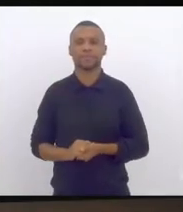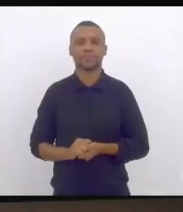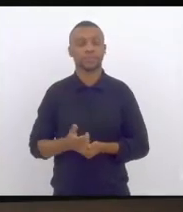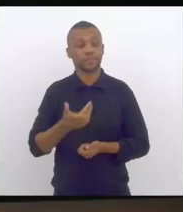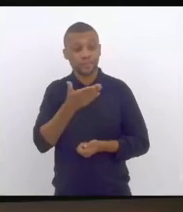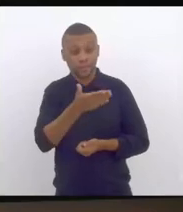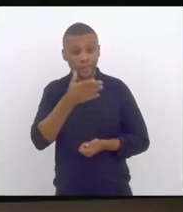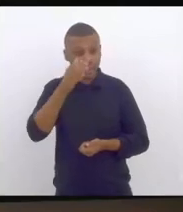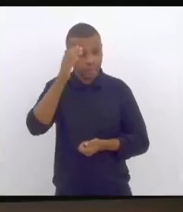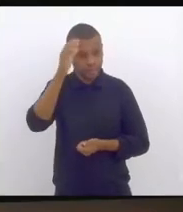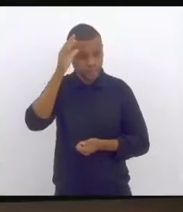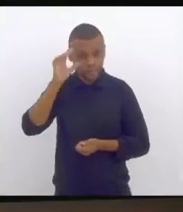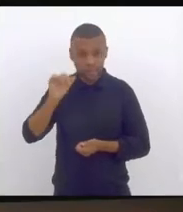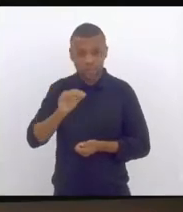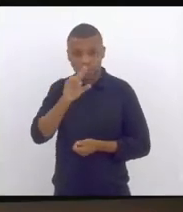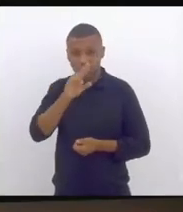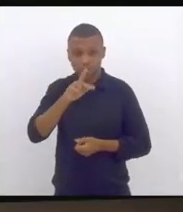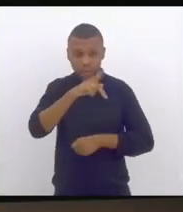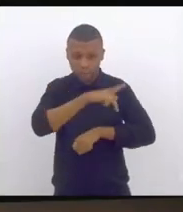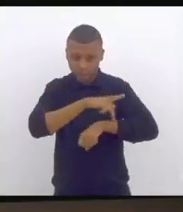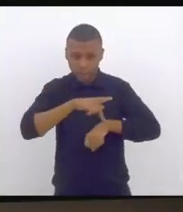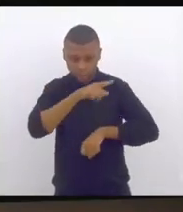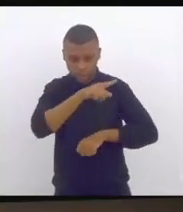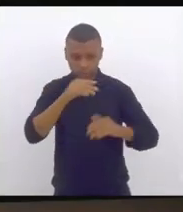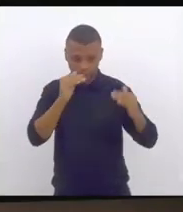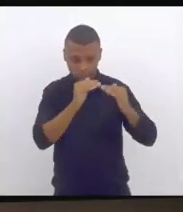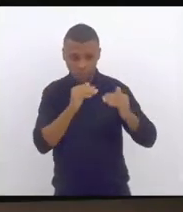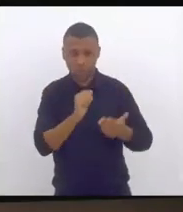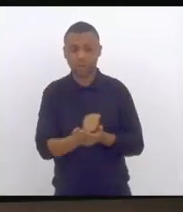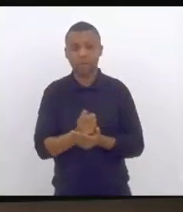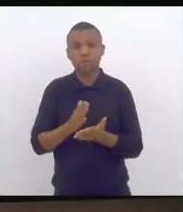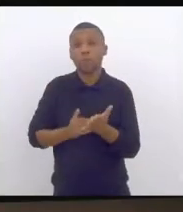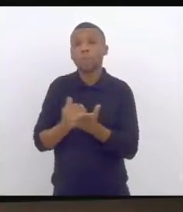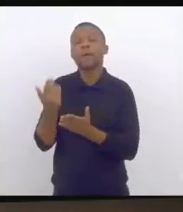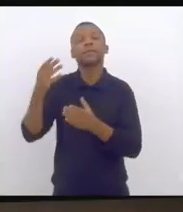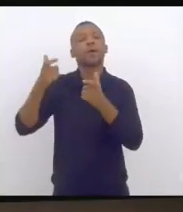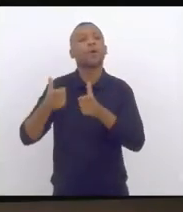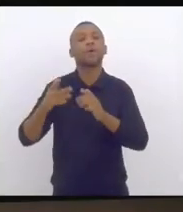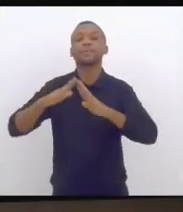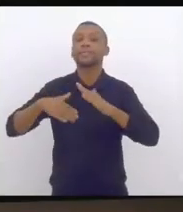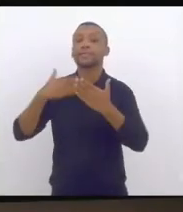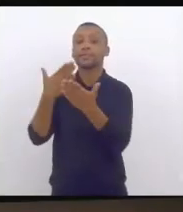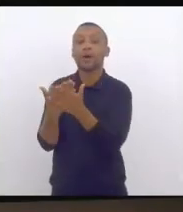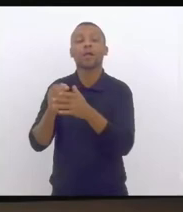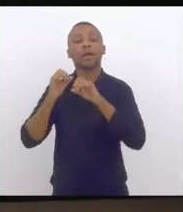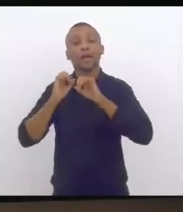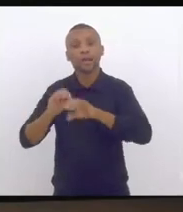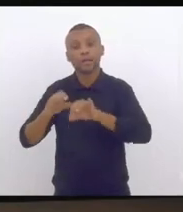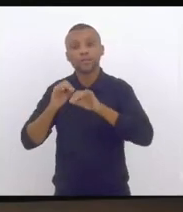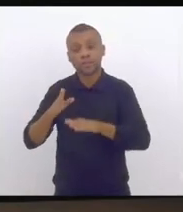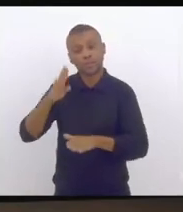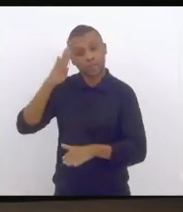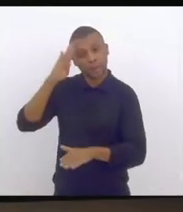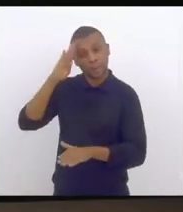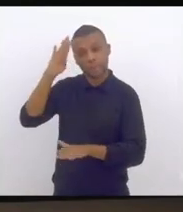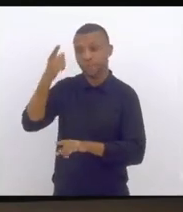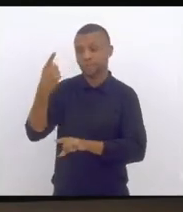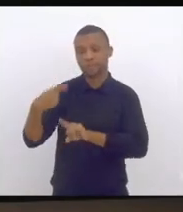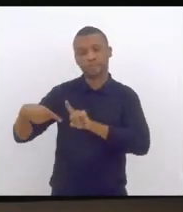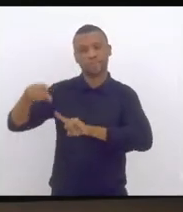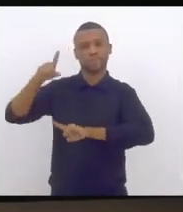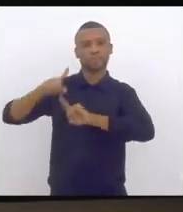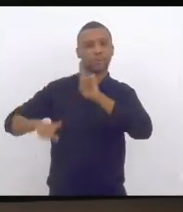pedagoga Tia Ju, na escola. A escola, a educação, é o centro da transformação de mentes,